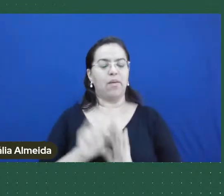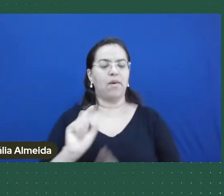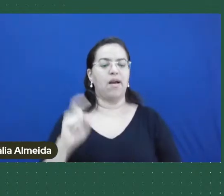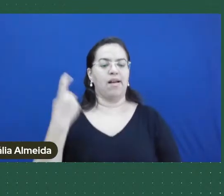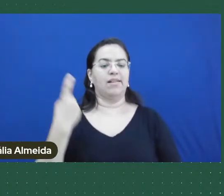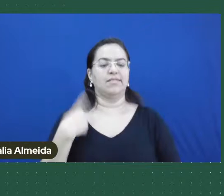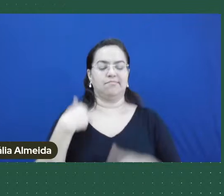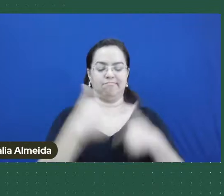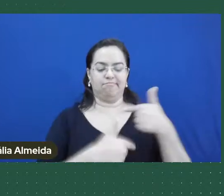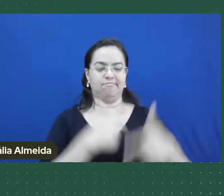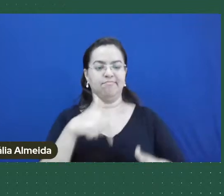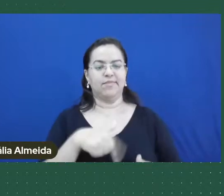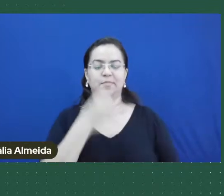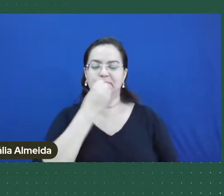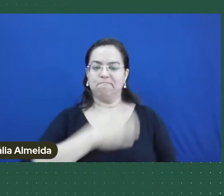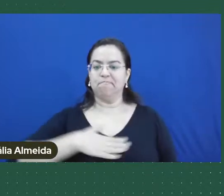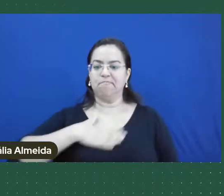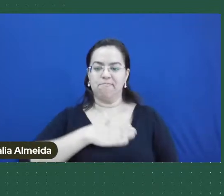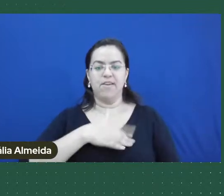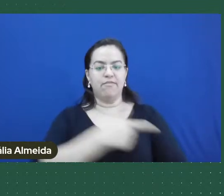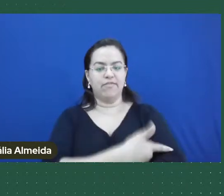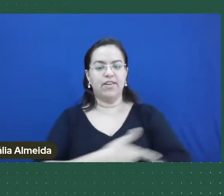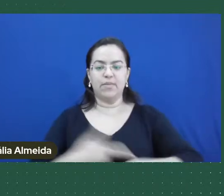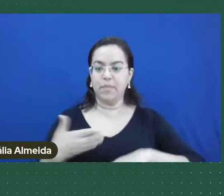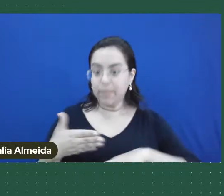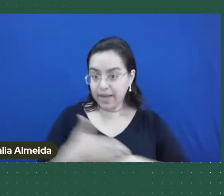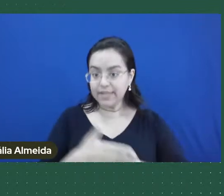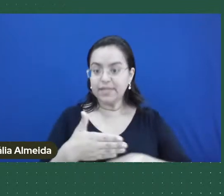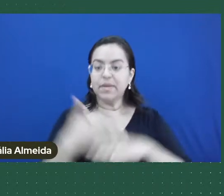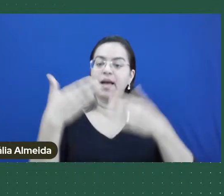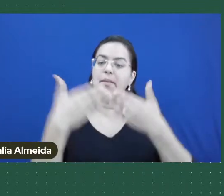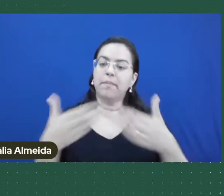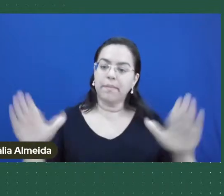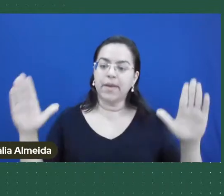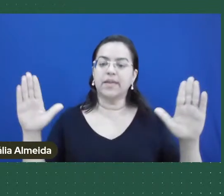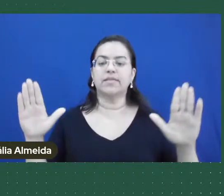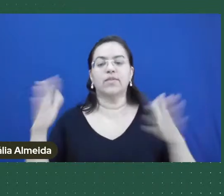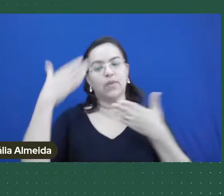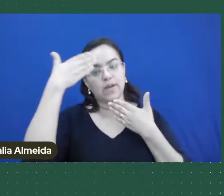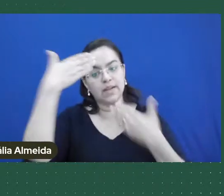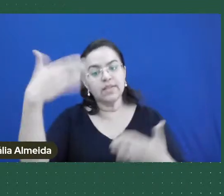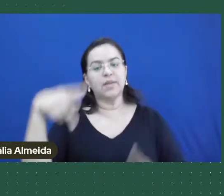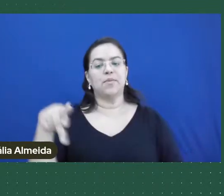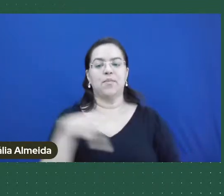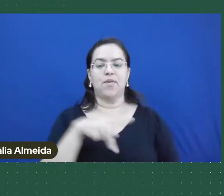honra estou aqui participando dessa abertura. Agradeço à